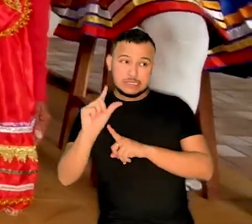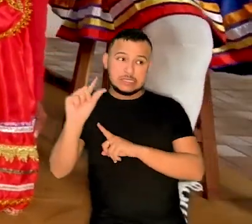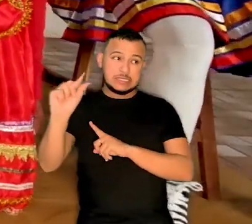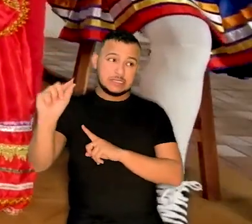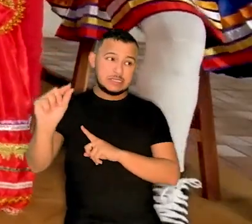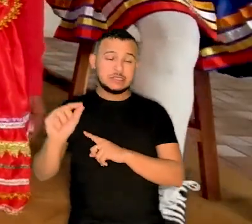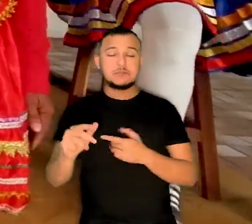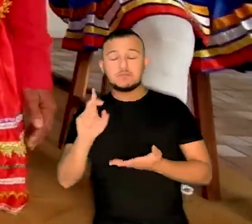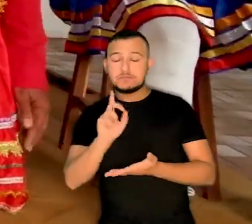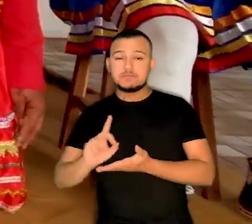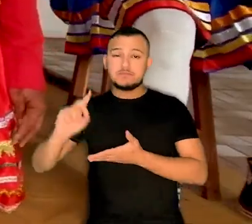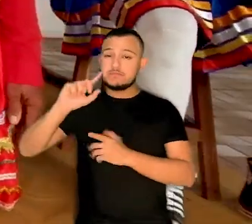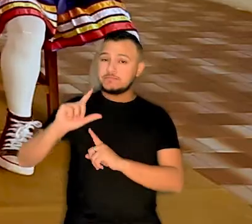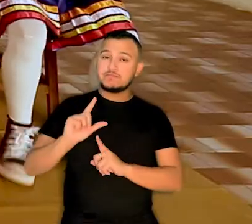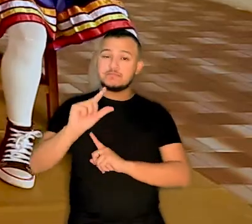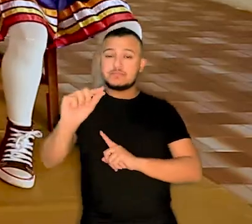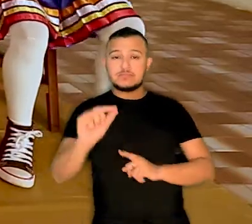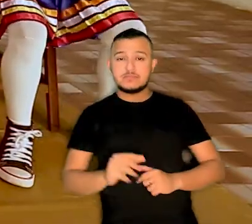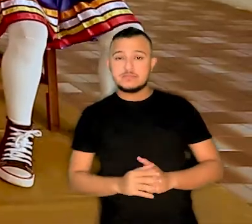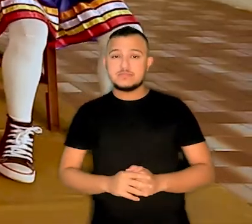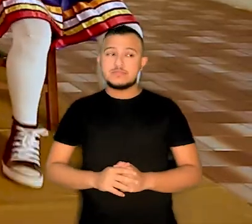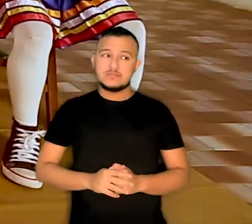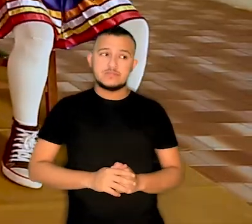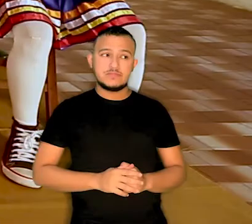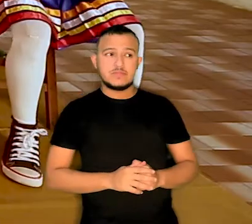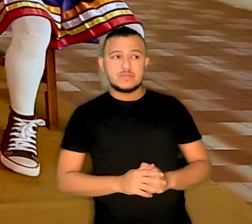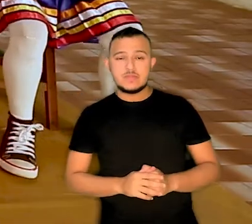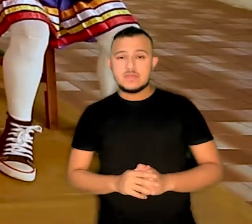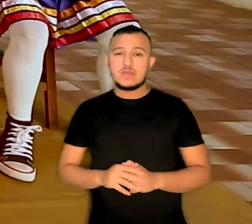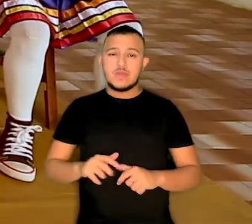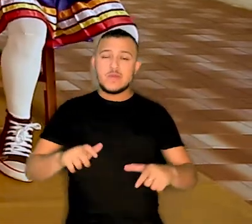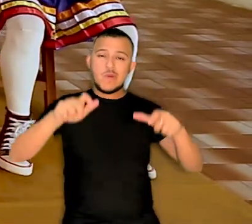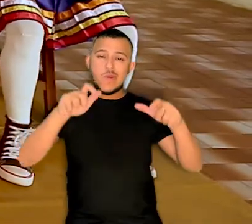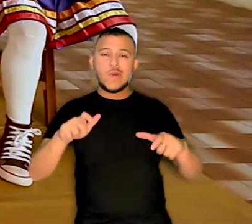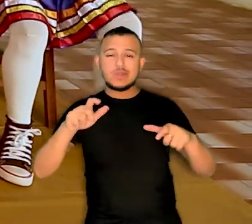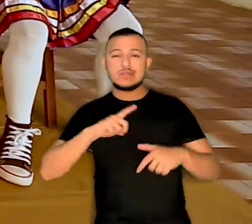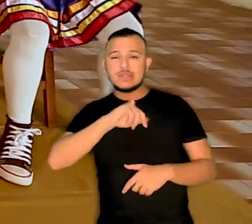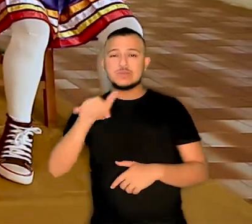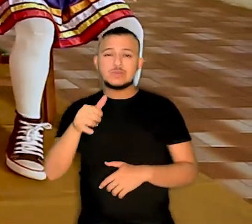quando vive no Bahia, o outro tem um cruzeiro.